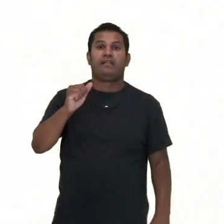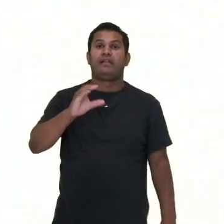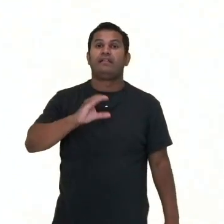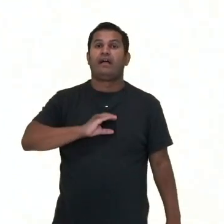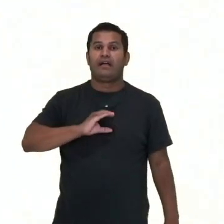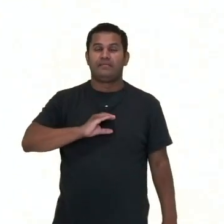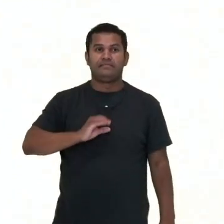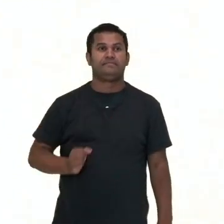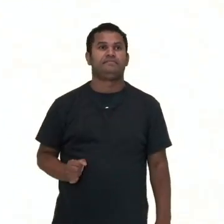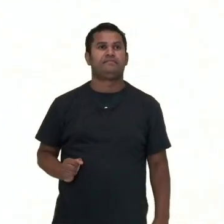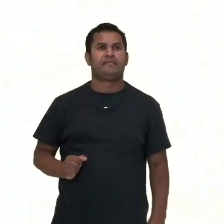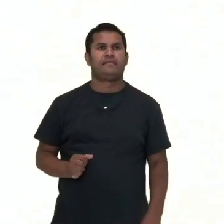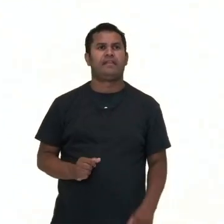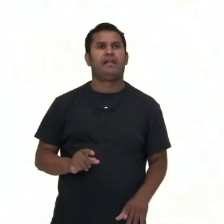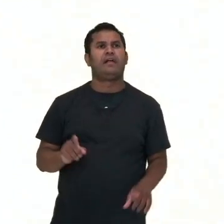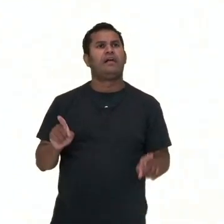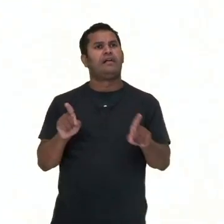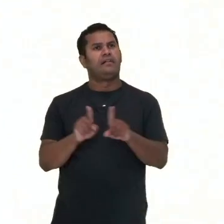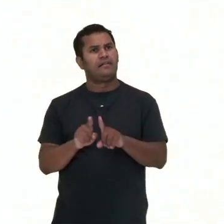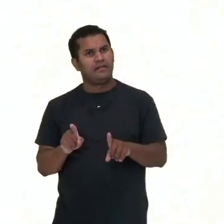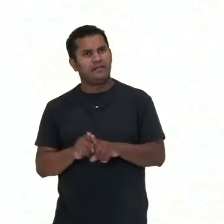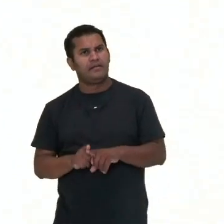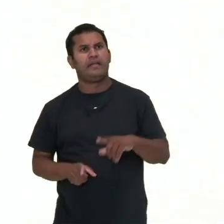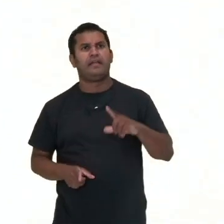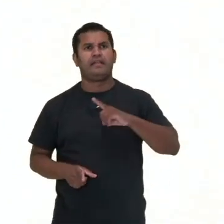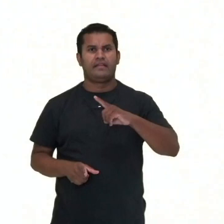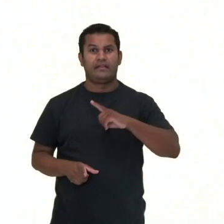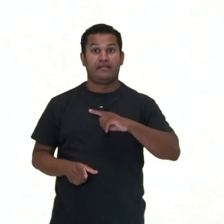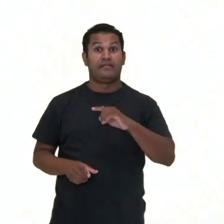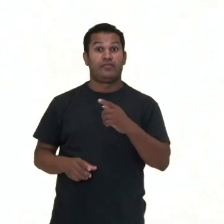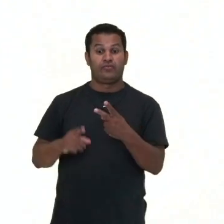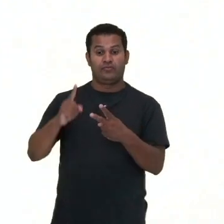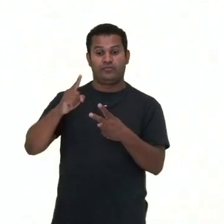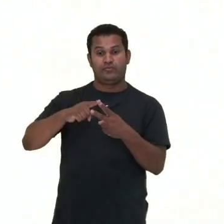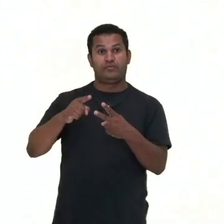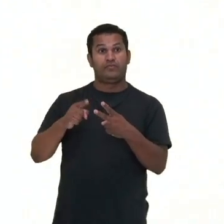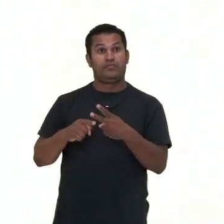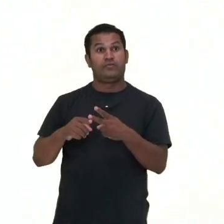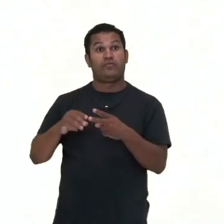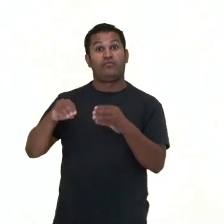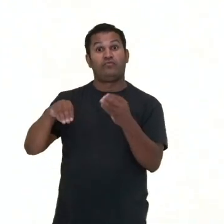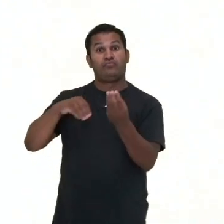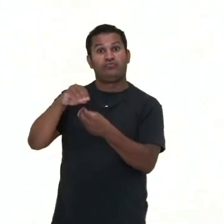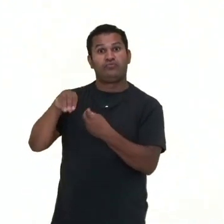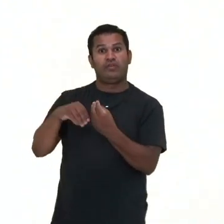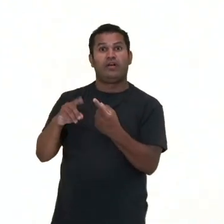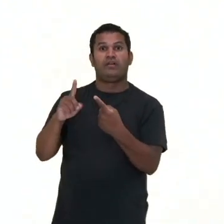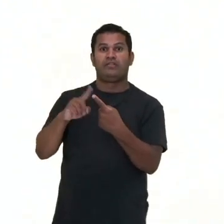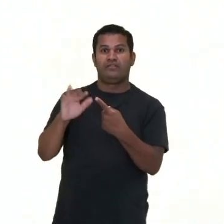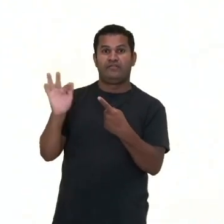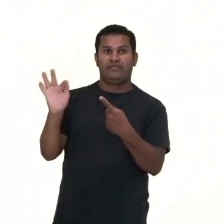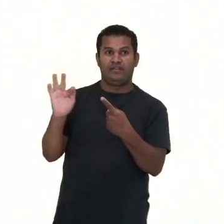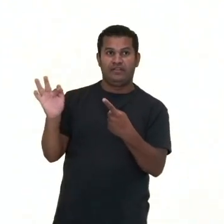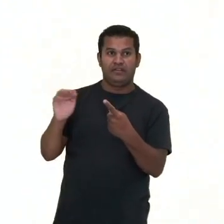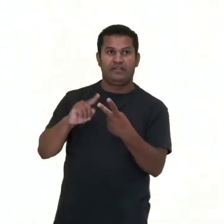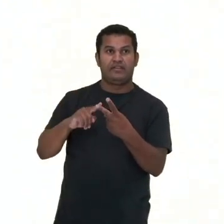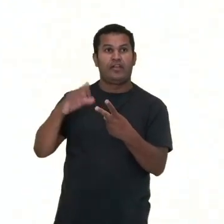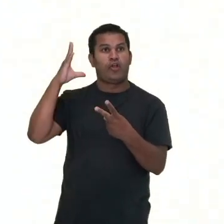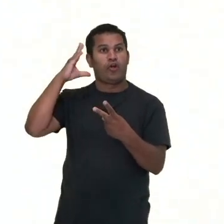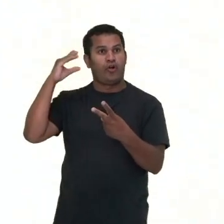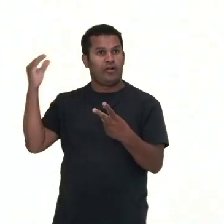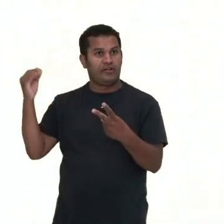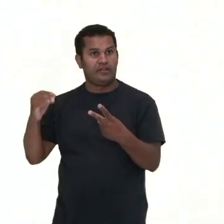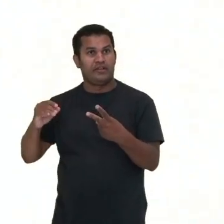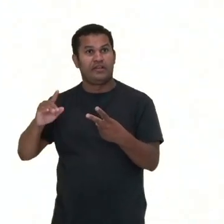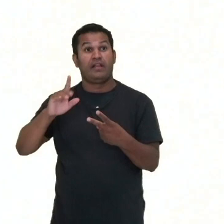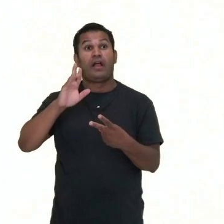em 1553. Em 1550 e 1584, expedições